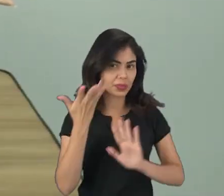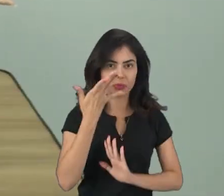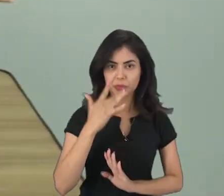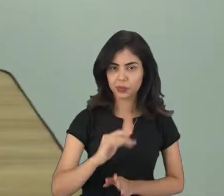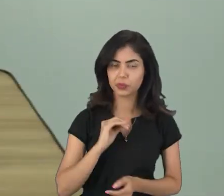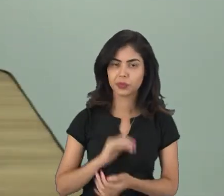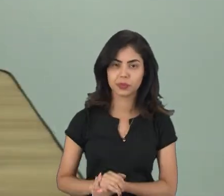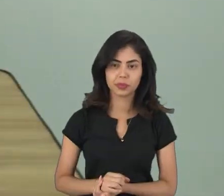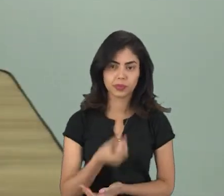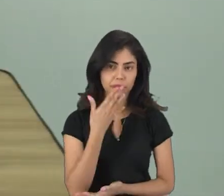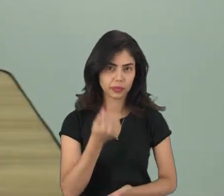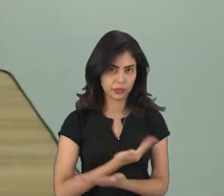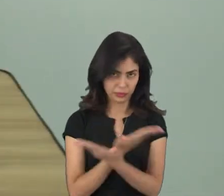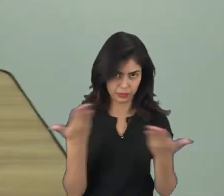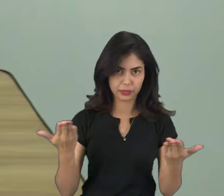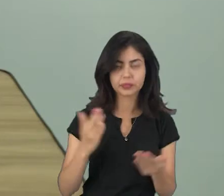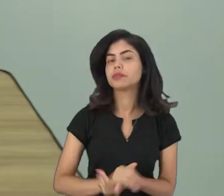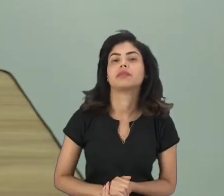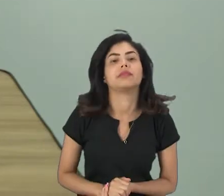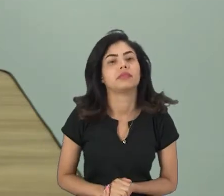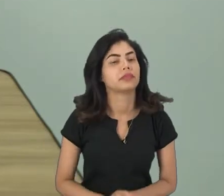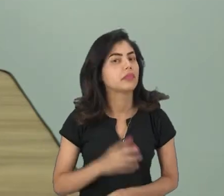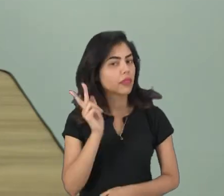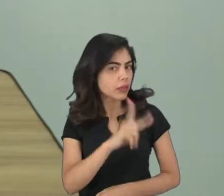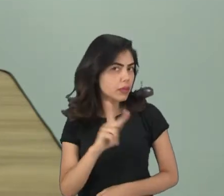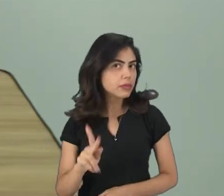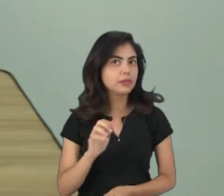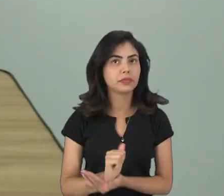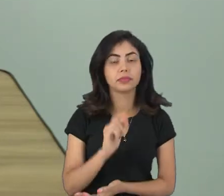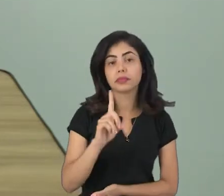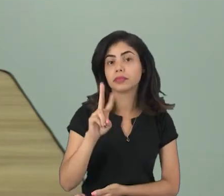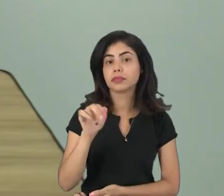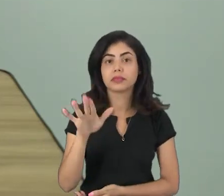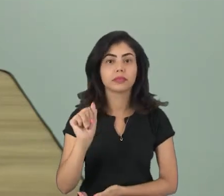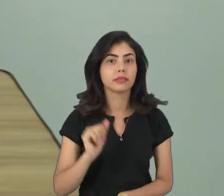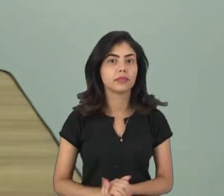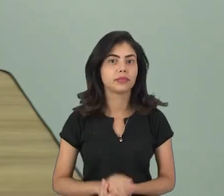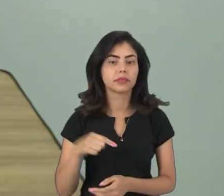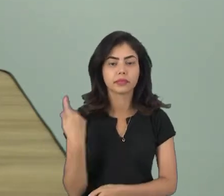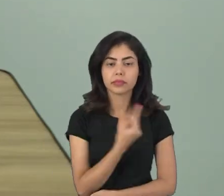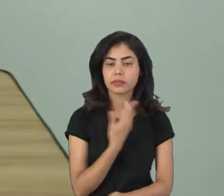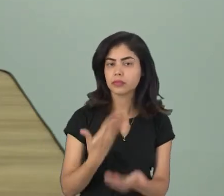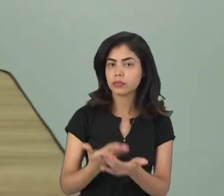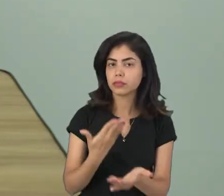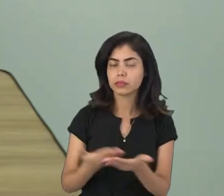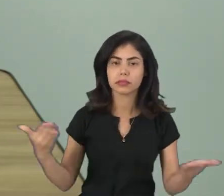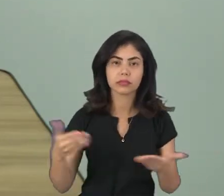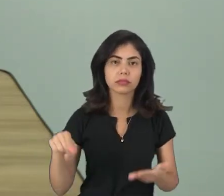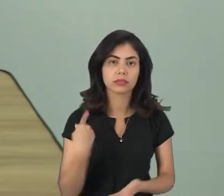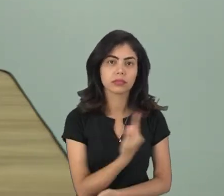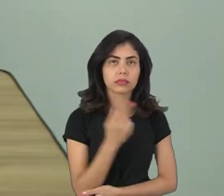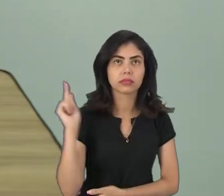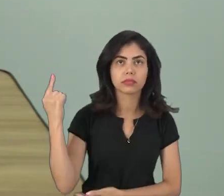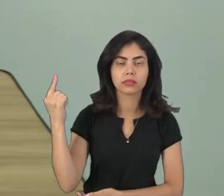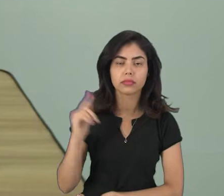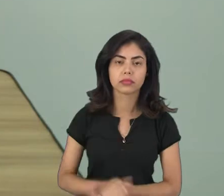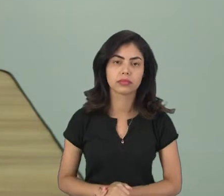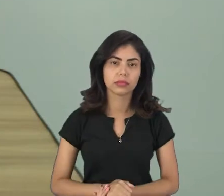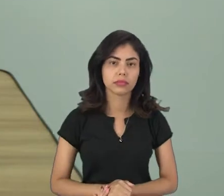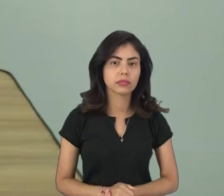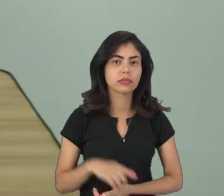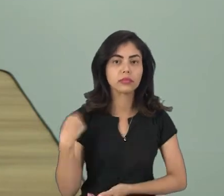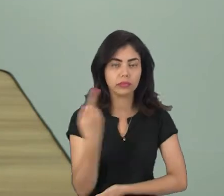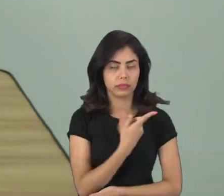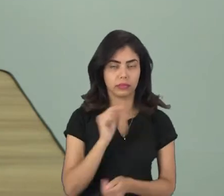Olá, crianças! Tudo bem com vocês? Sou a professora Adriana. Nossa aula de hoje é de Geografia e